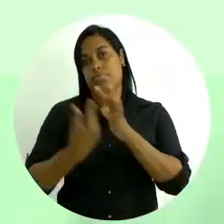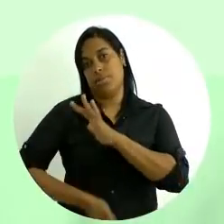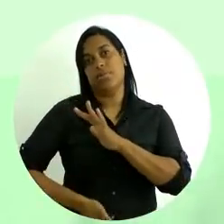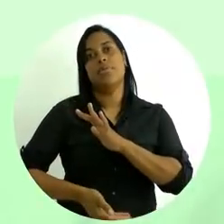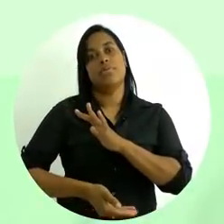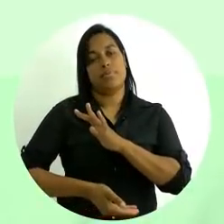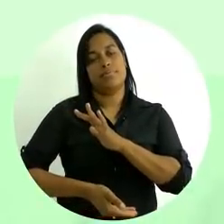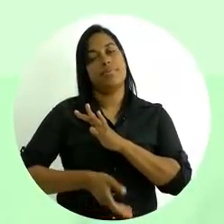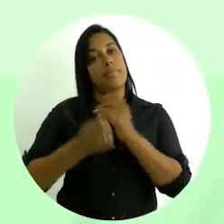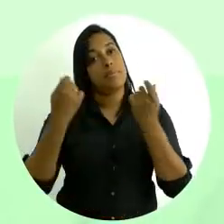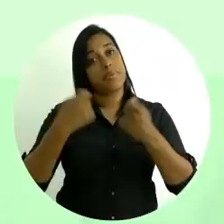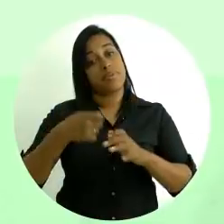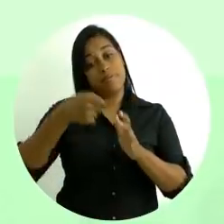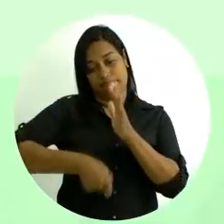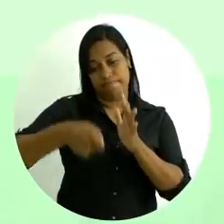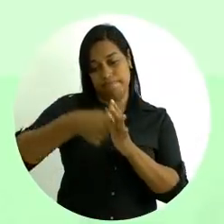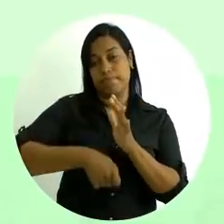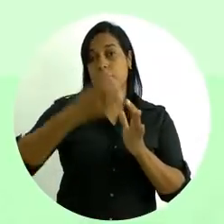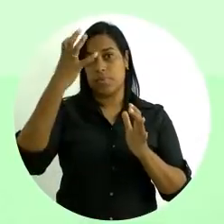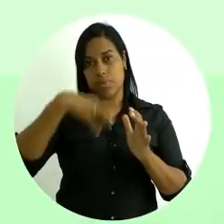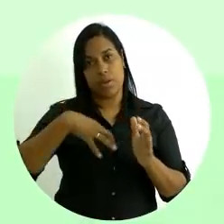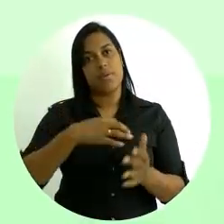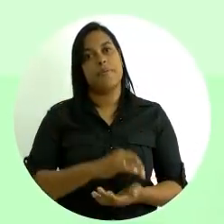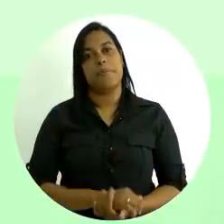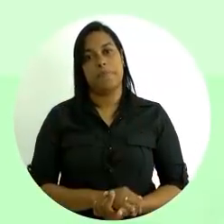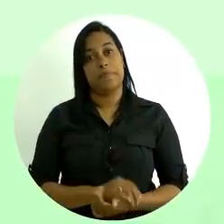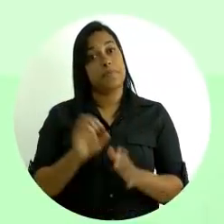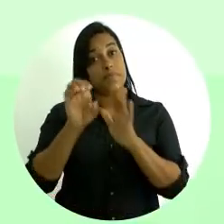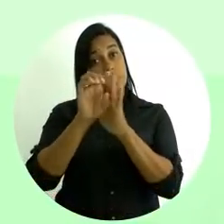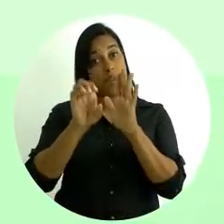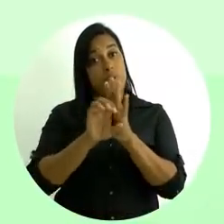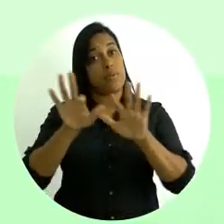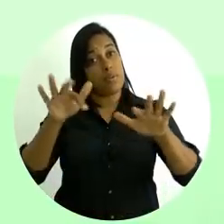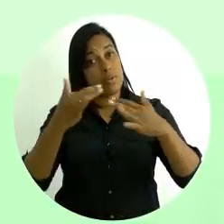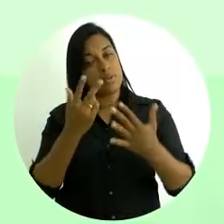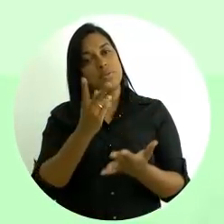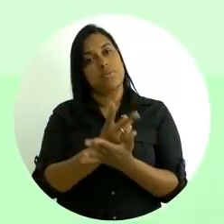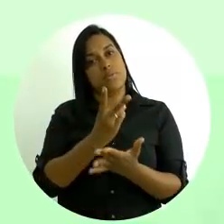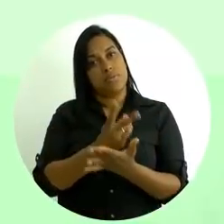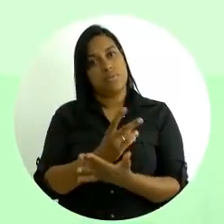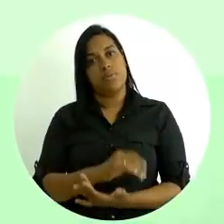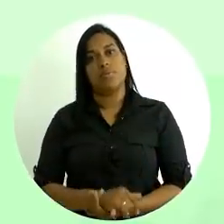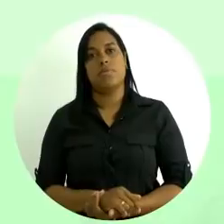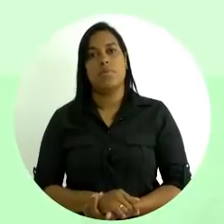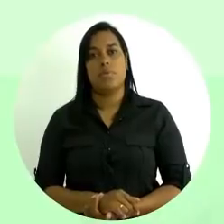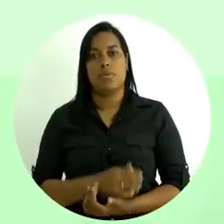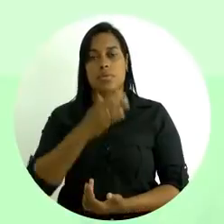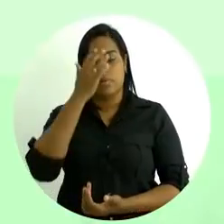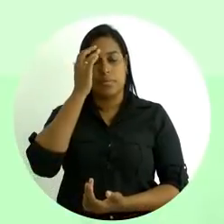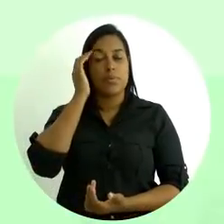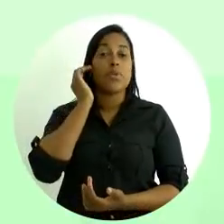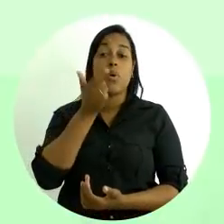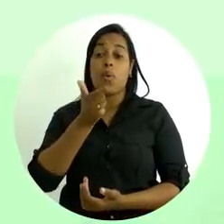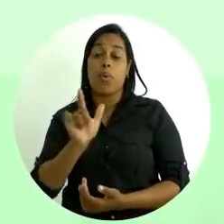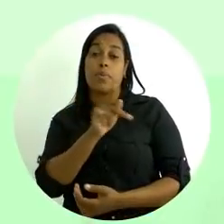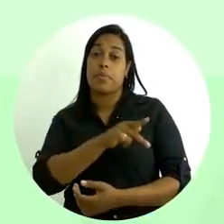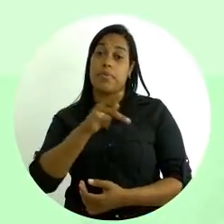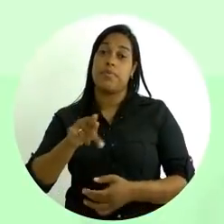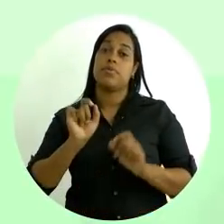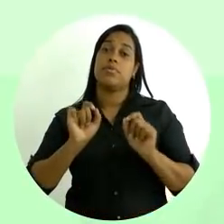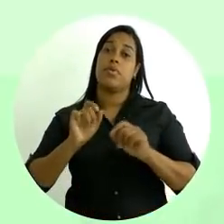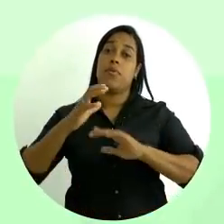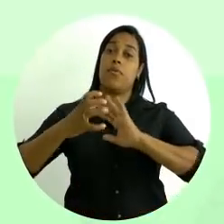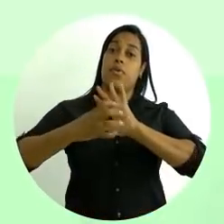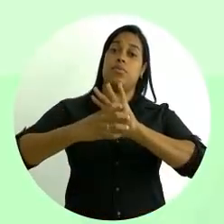a sério essa parte da regência em sala de aula, tá bom? E o estatuto chama atenção para isso. Bom, outra função